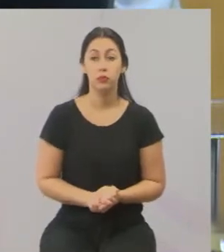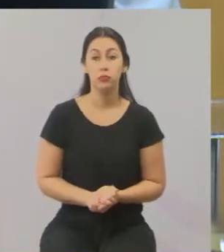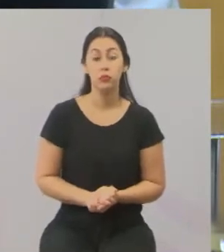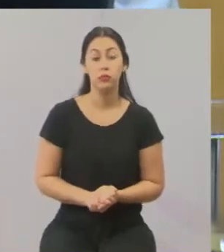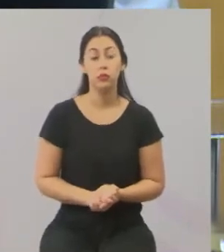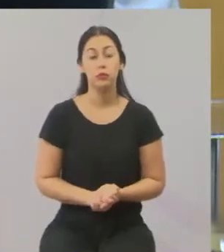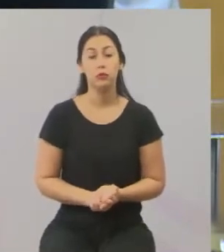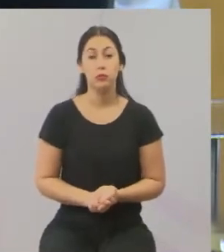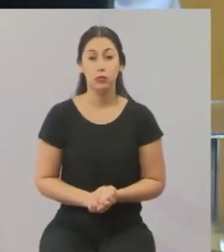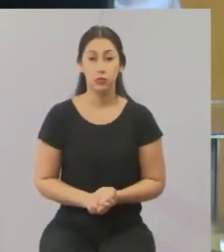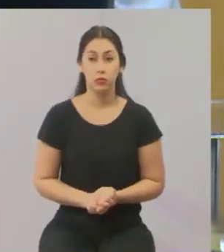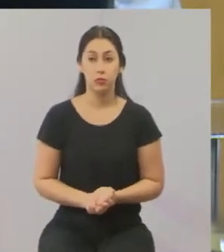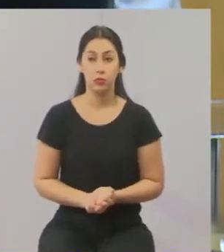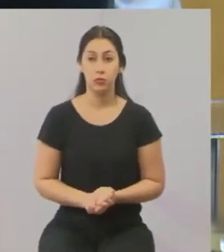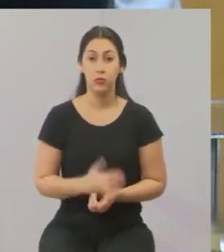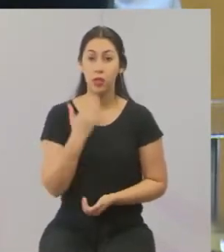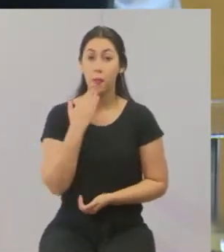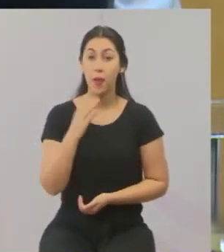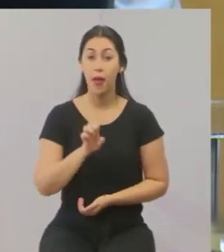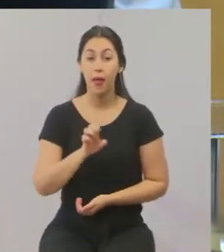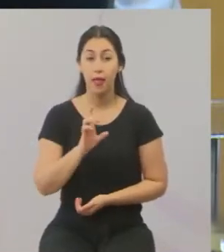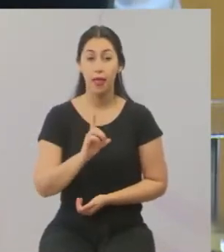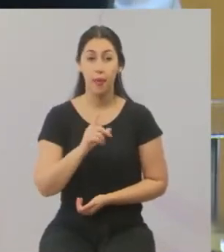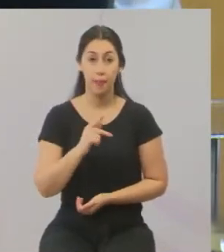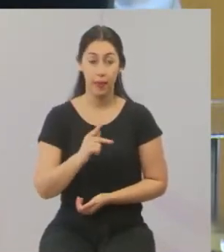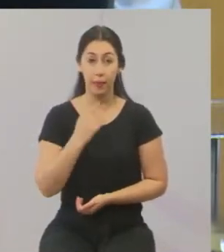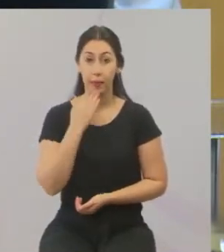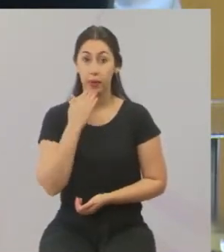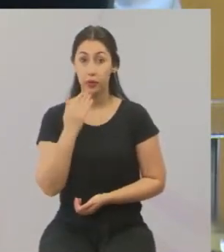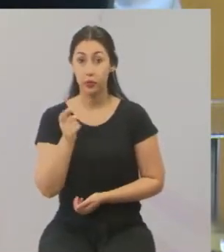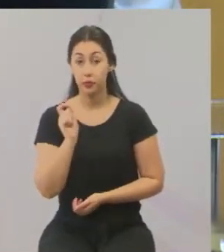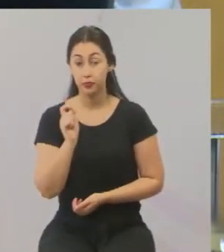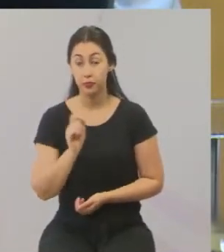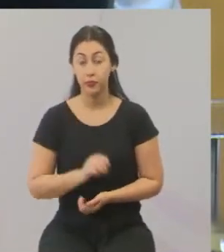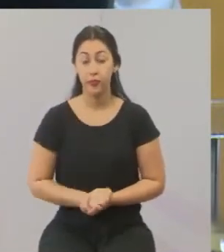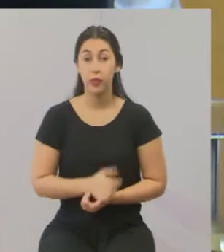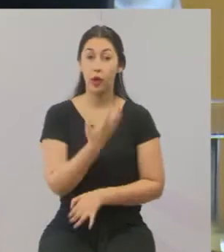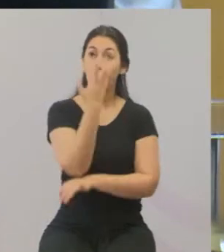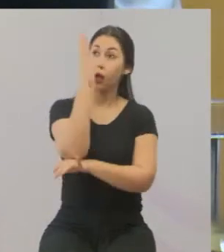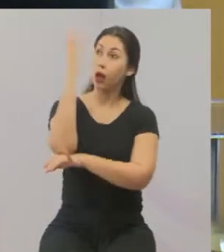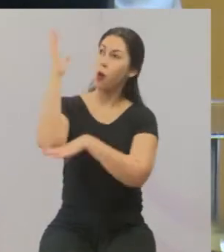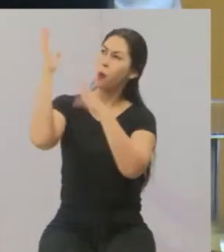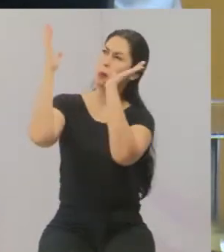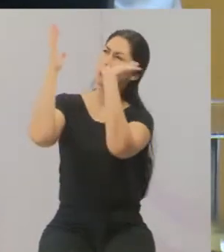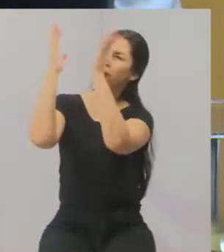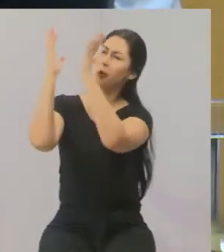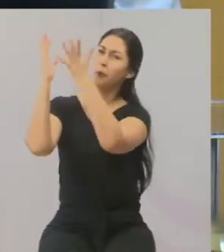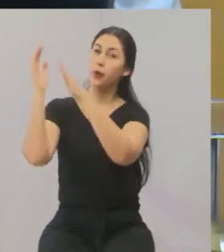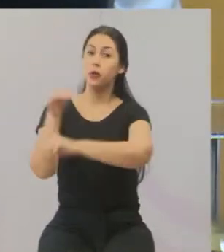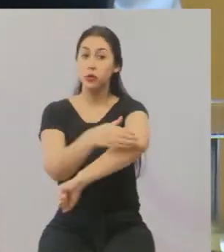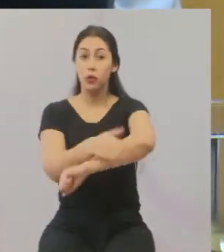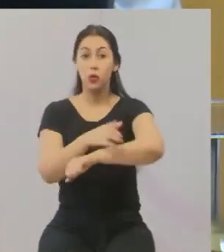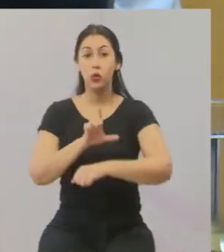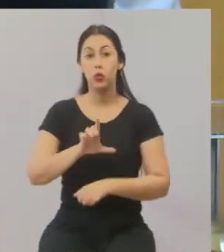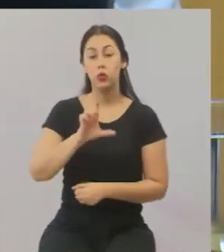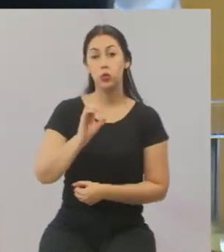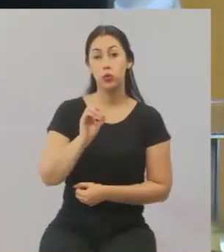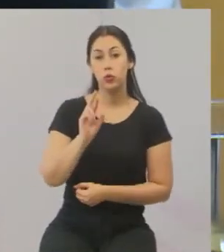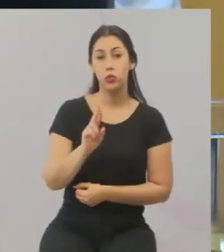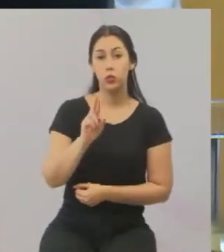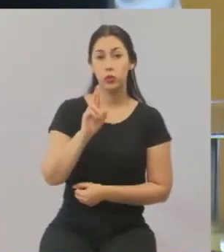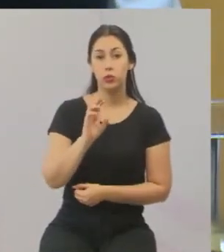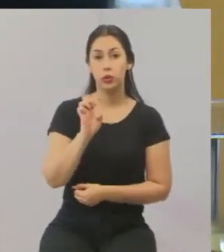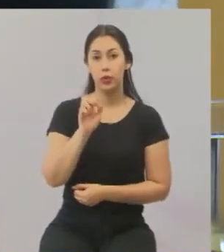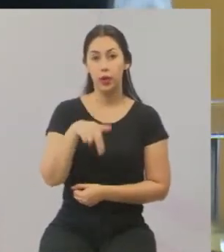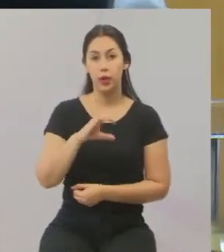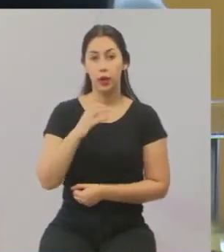cumpridas as formalidades regimentais, seja oficiada a EDP, solicitando a realização de poda de segurança em árvores localizadas na rua Lourenço da Silva, defronte